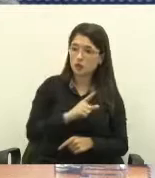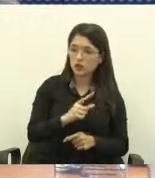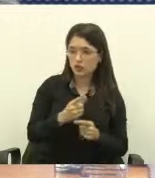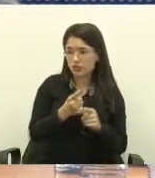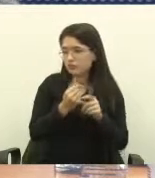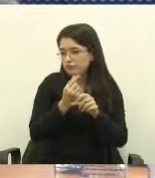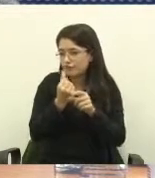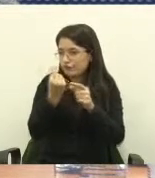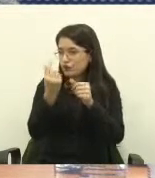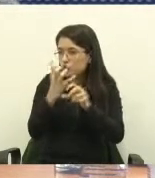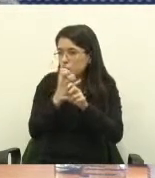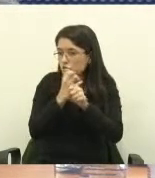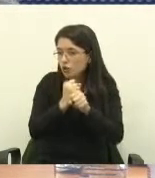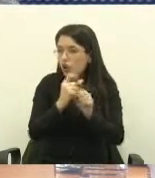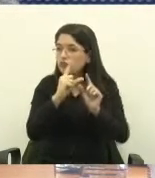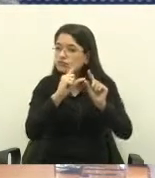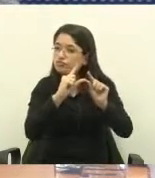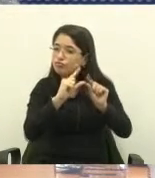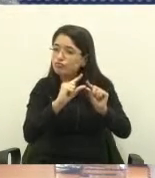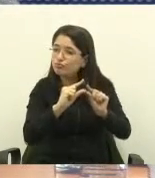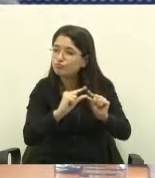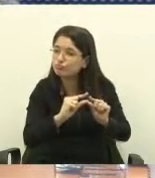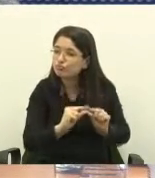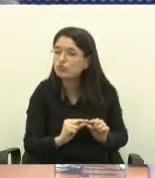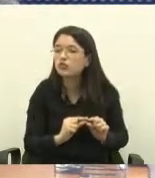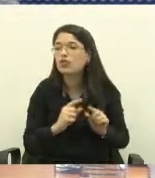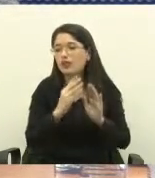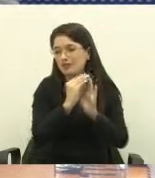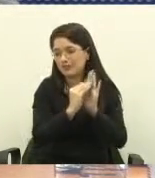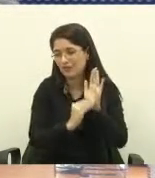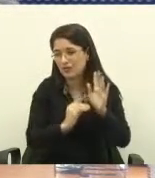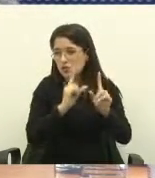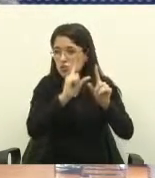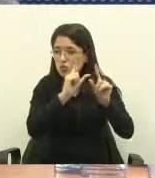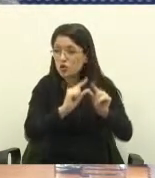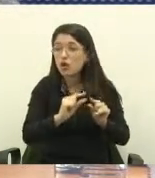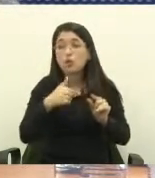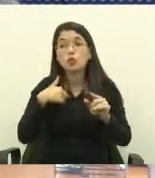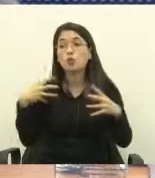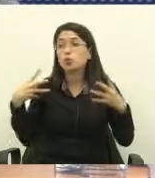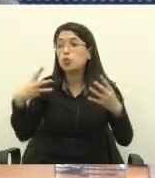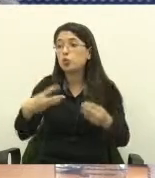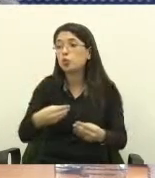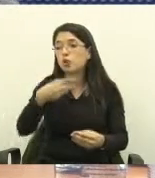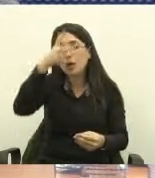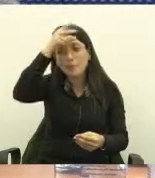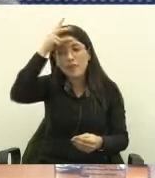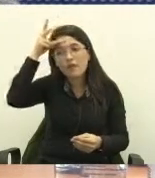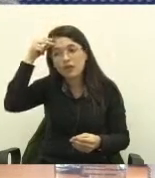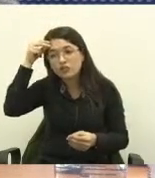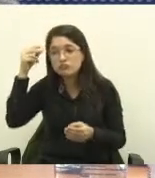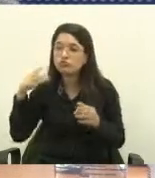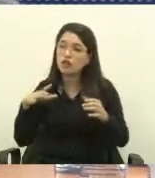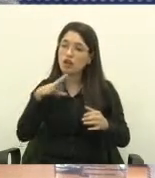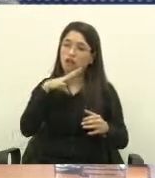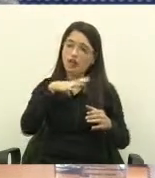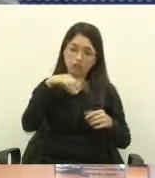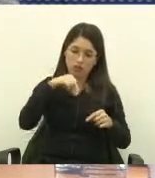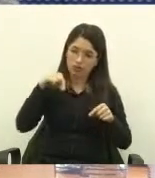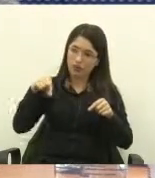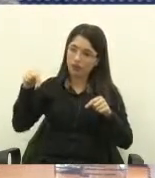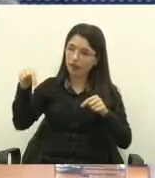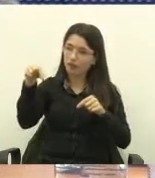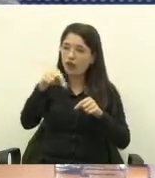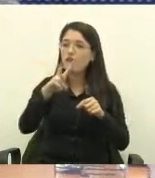os municípios vêm sofrendo, todos os estados vêm sofrendo, né? A gente tem uma condição nacional hoje que implica